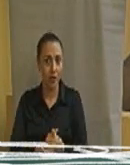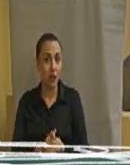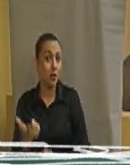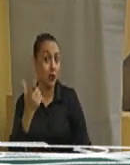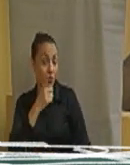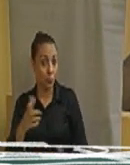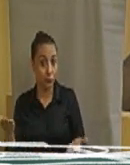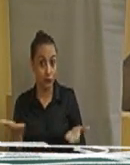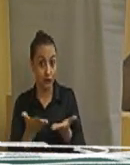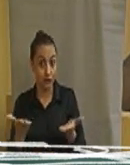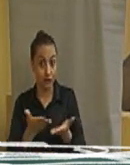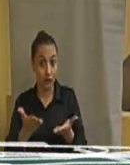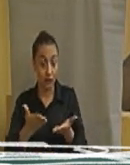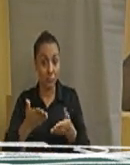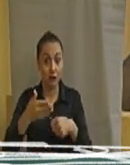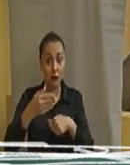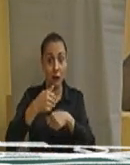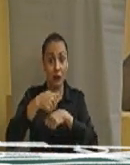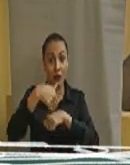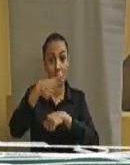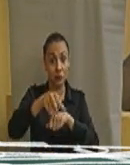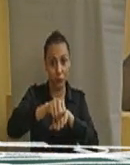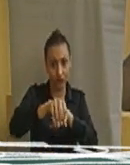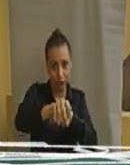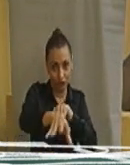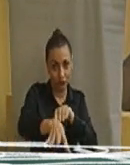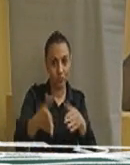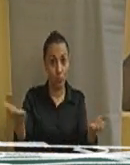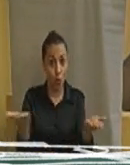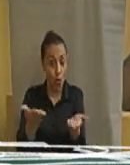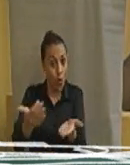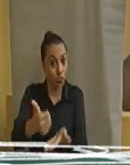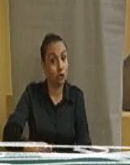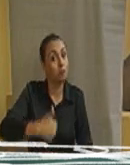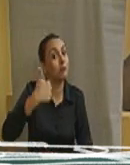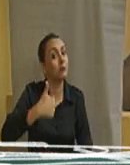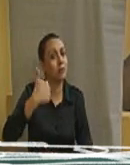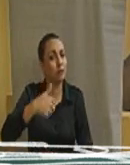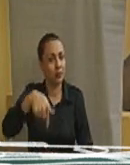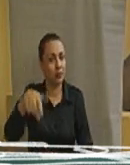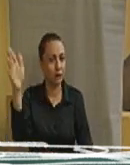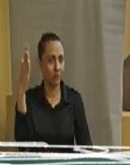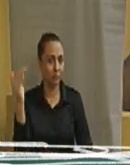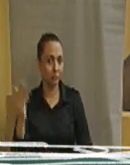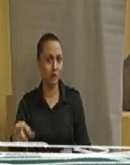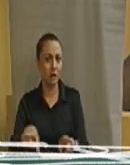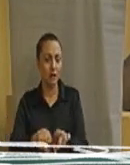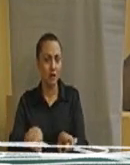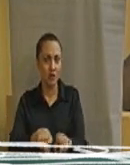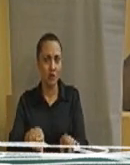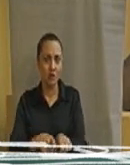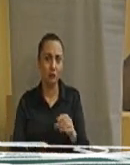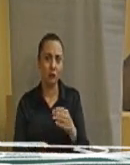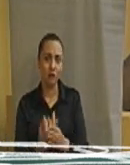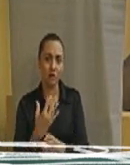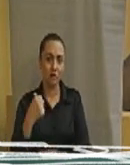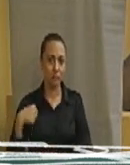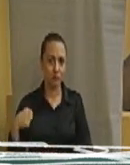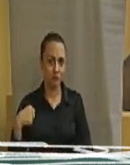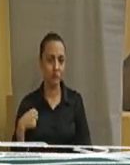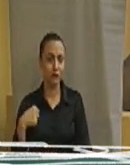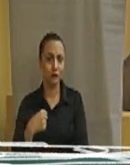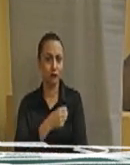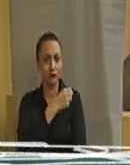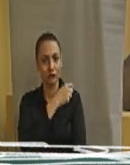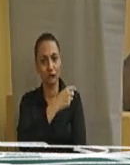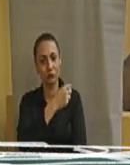a internacionalização da extensão, a qual somos pioneiros, bem como a criação da Bolsa de Ensino Médio nas aldeias